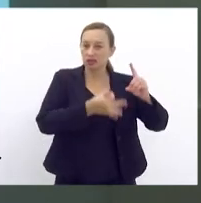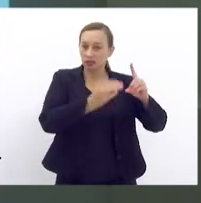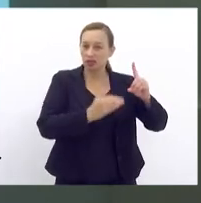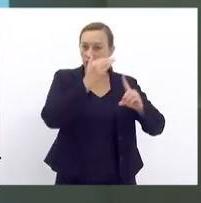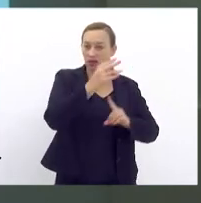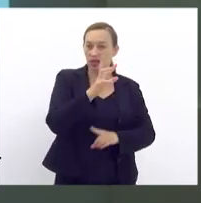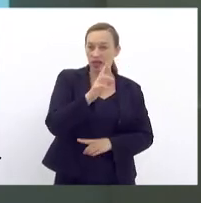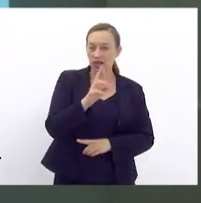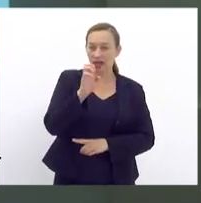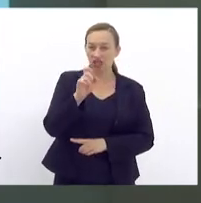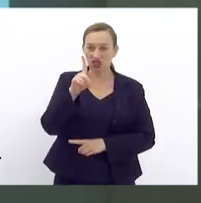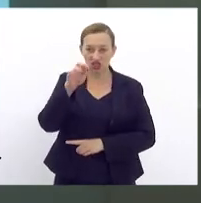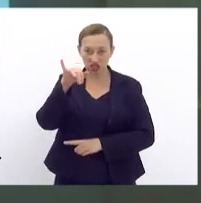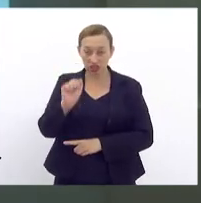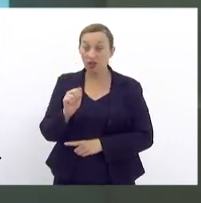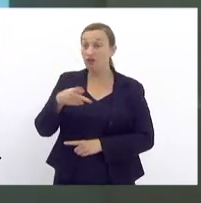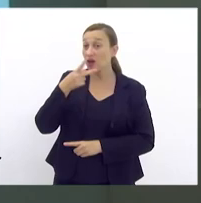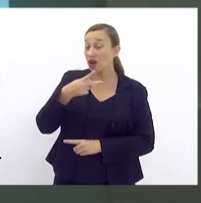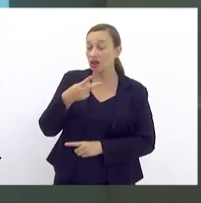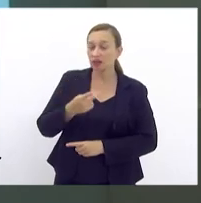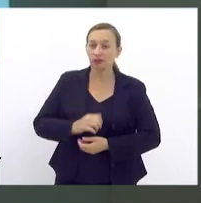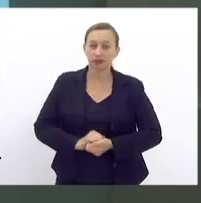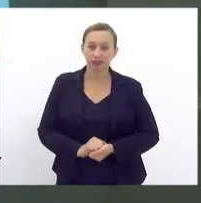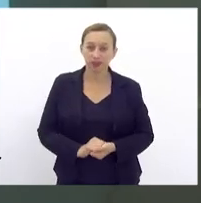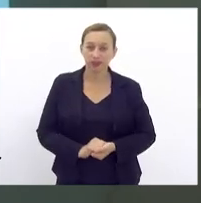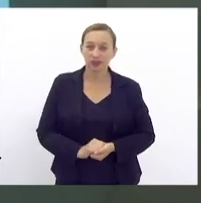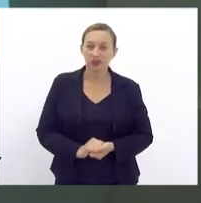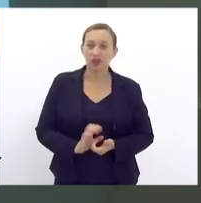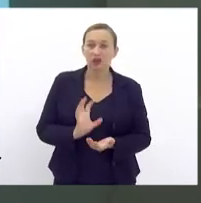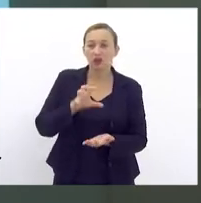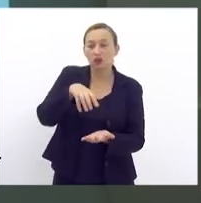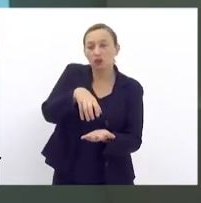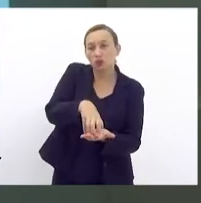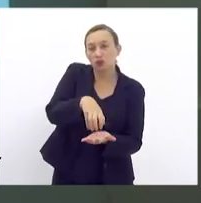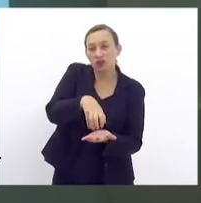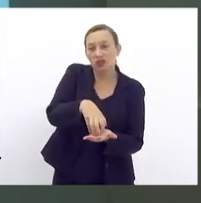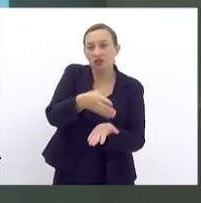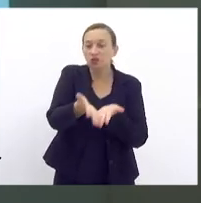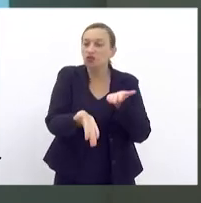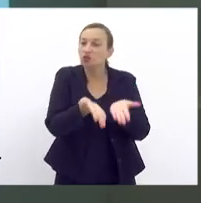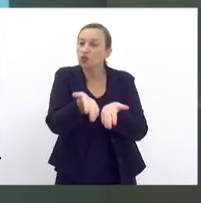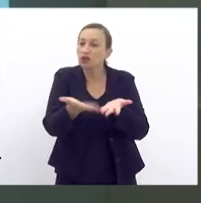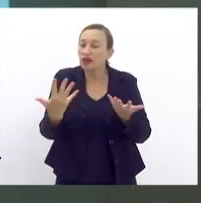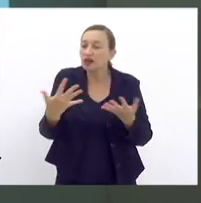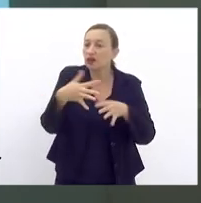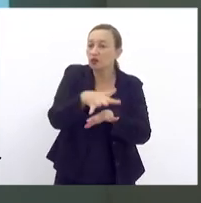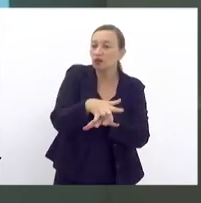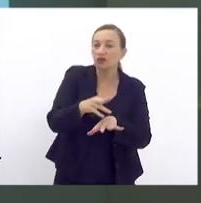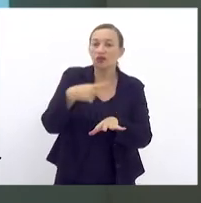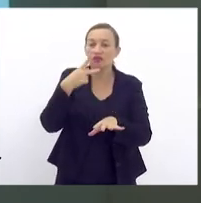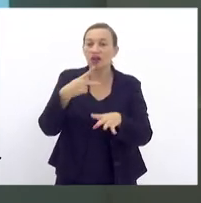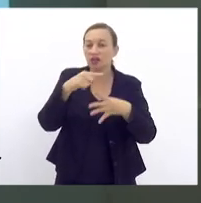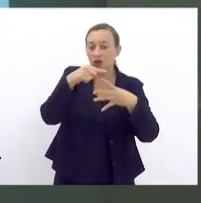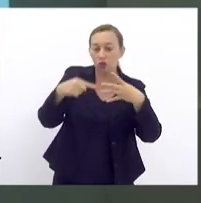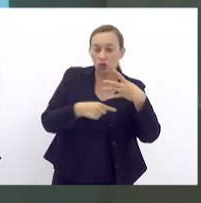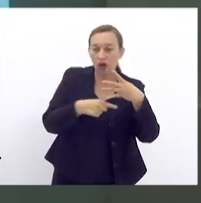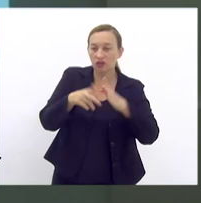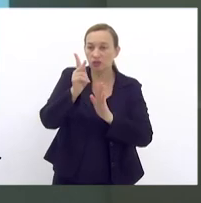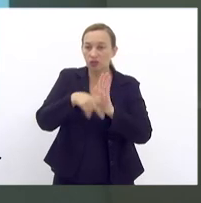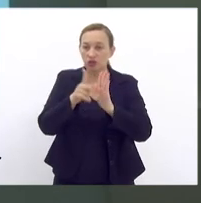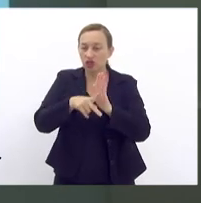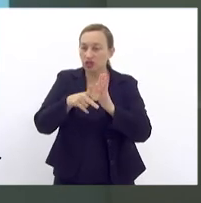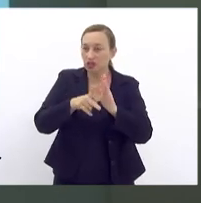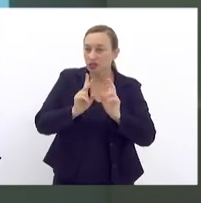falando sobre o centro de cuidado em inclusão eu vou falar que hoje de quatro projetos que nós temos em